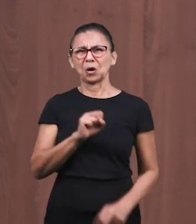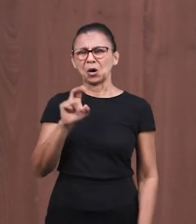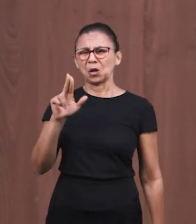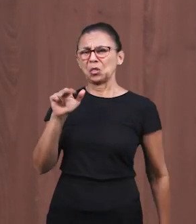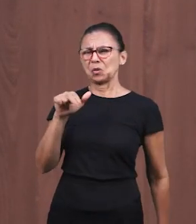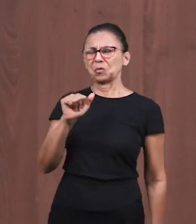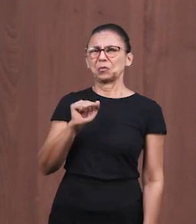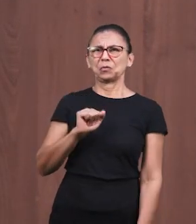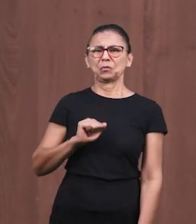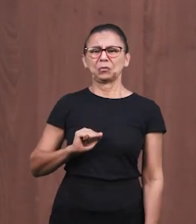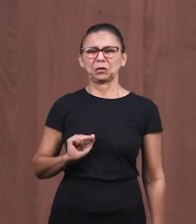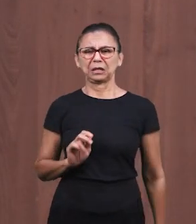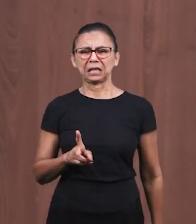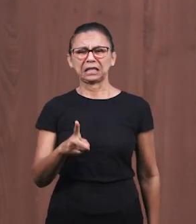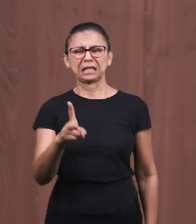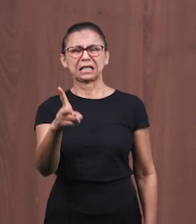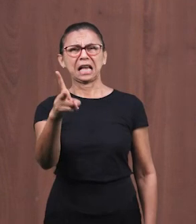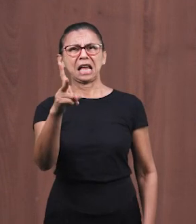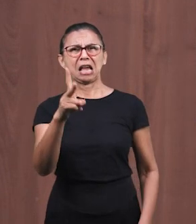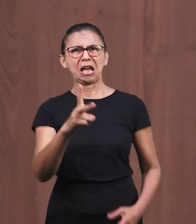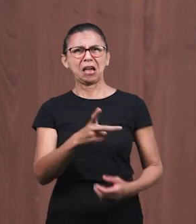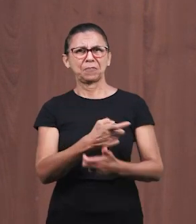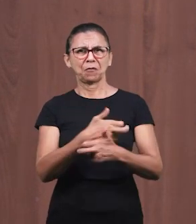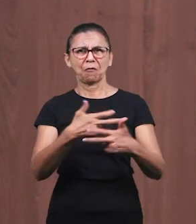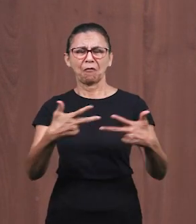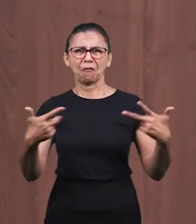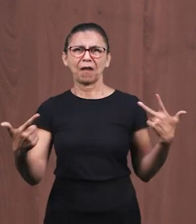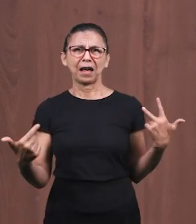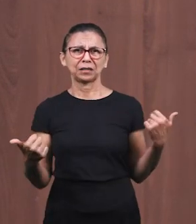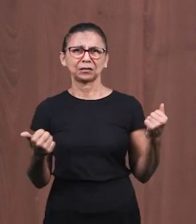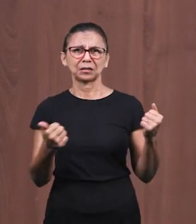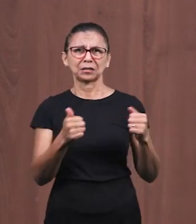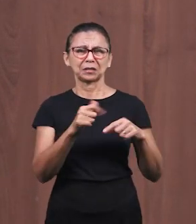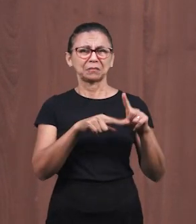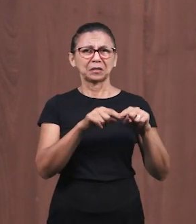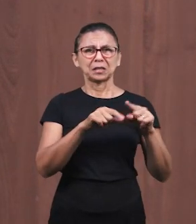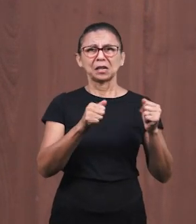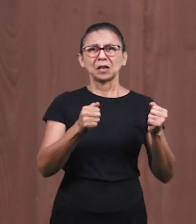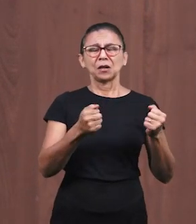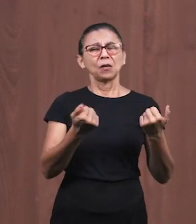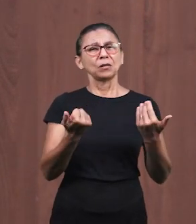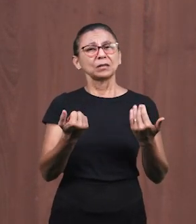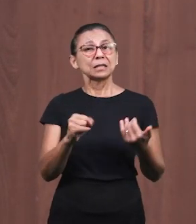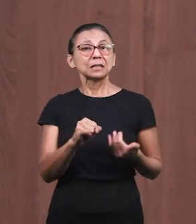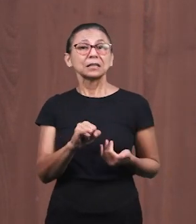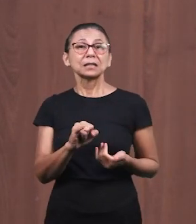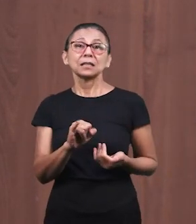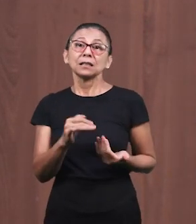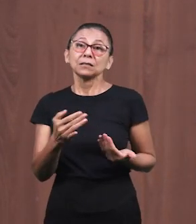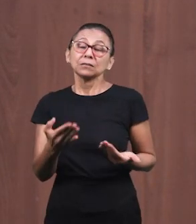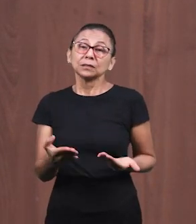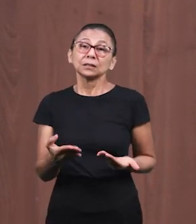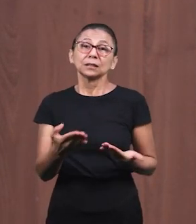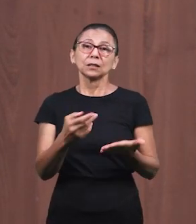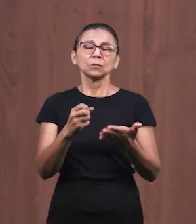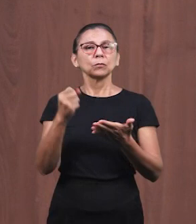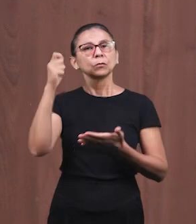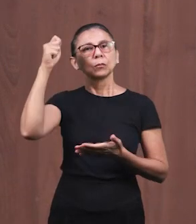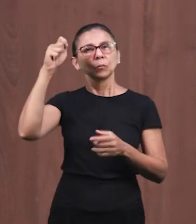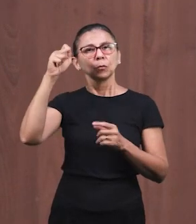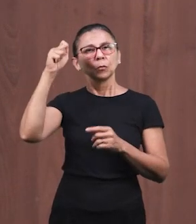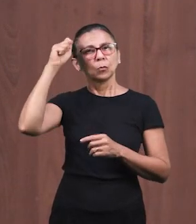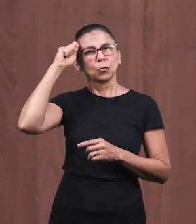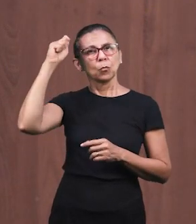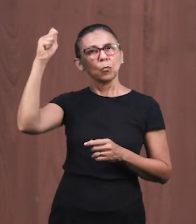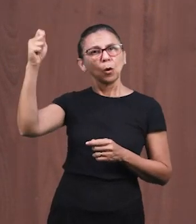jamais, sempre. Evite usar clichês, provérbios ou citações sem o autor do enunciado ou